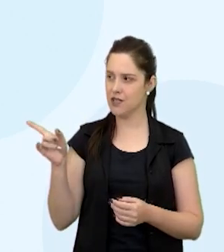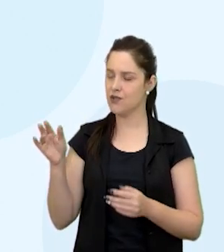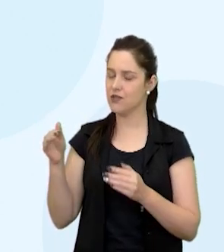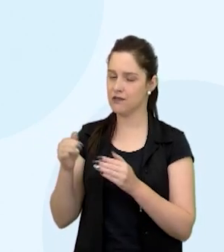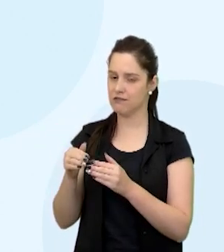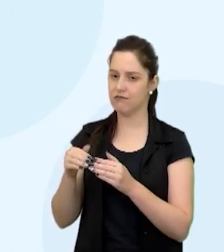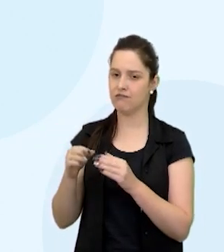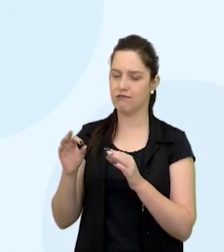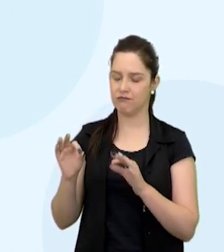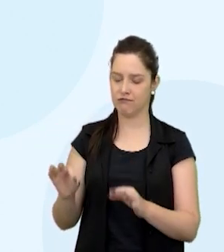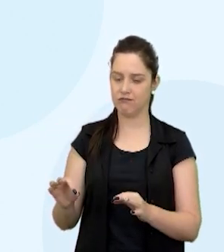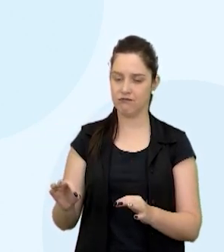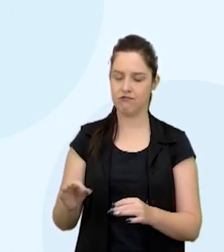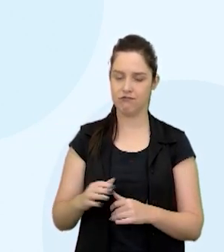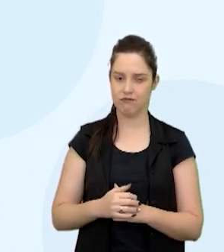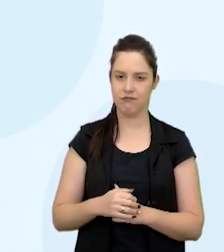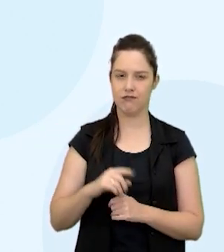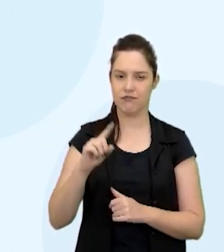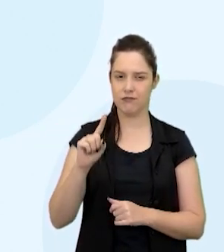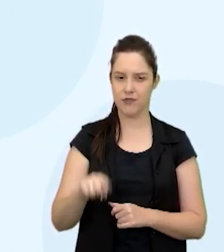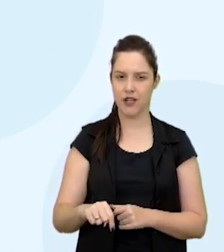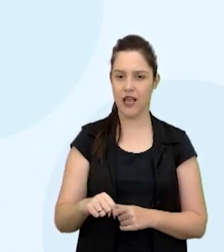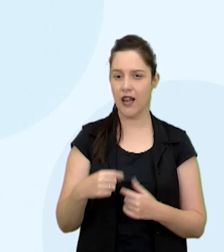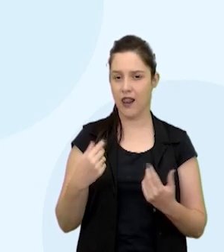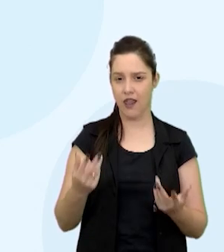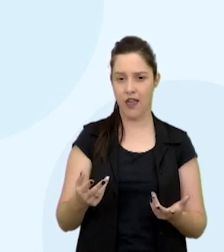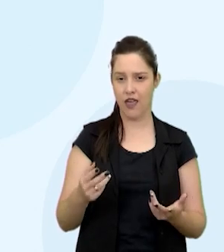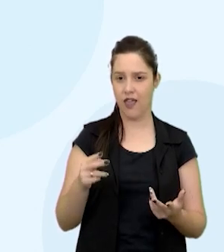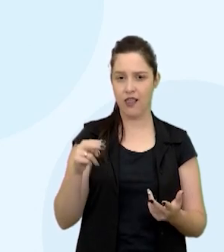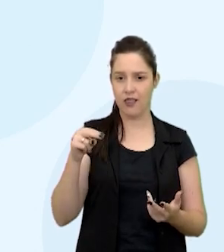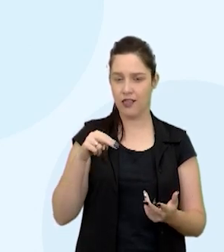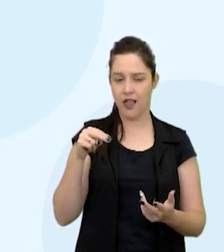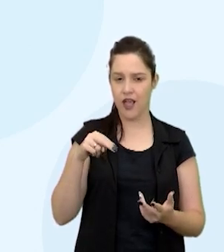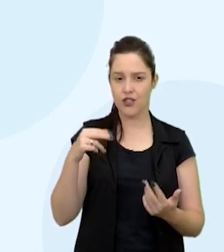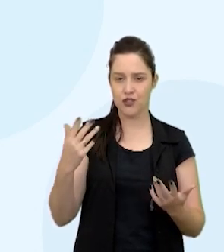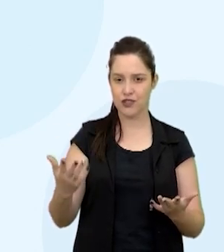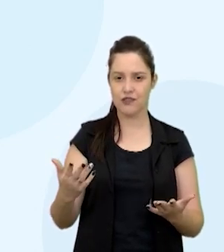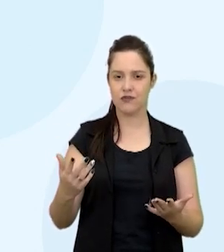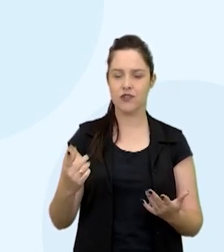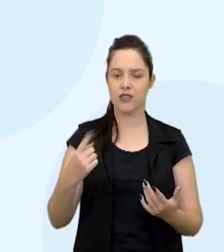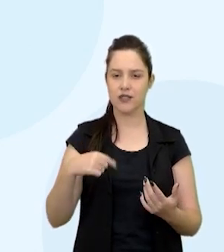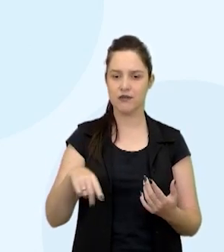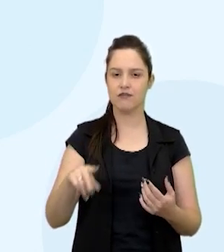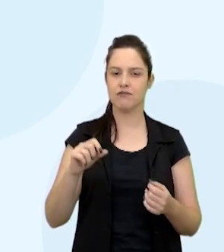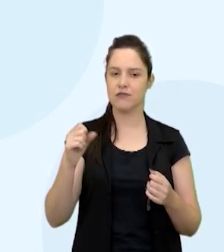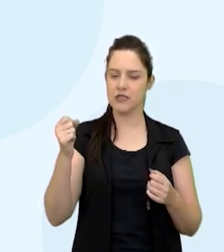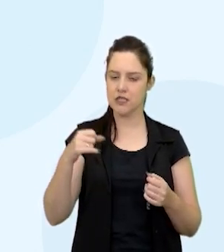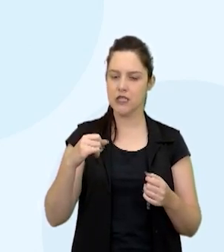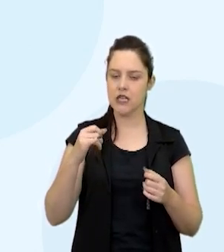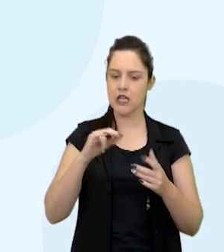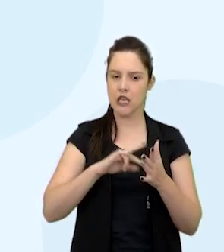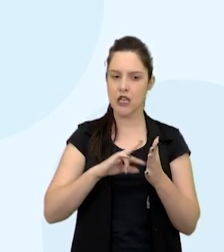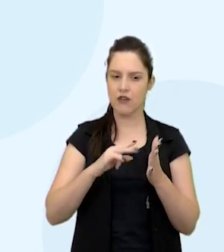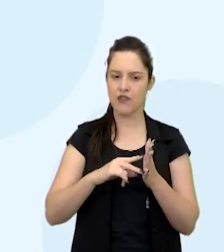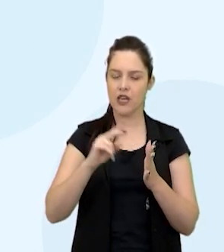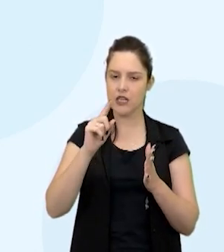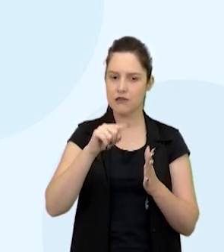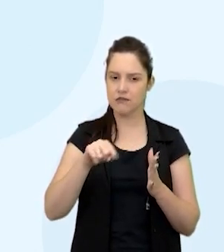eu identifico a obra, gente, ela é figurativa. Quando a gente identifica os símbolos, né, a gente consegue